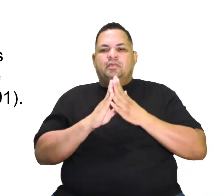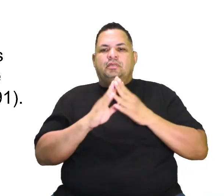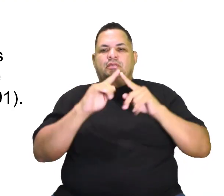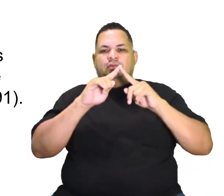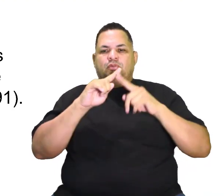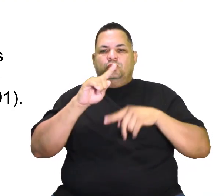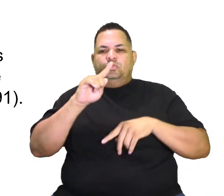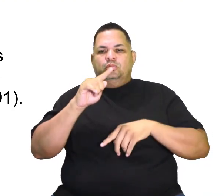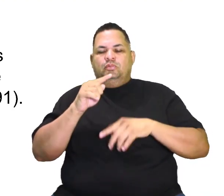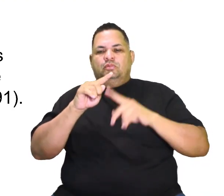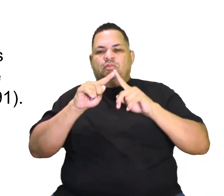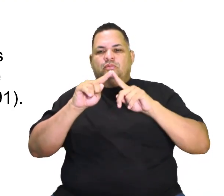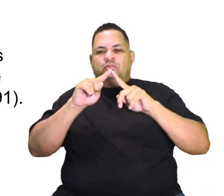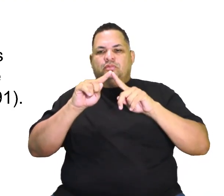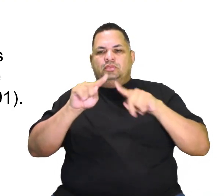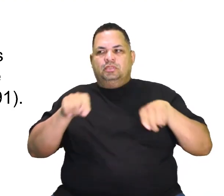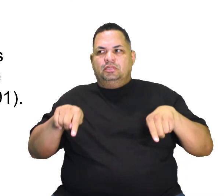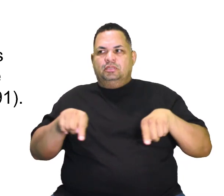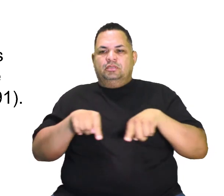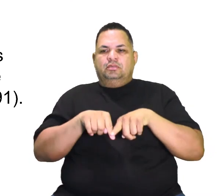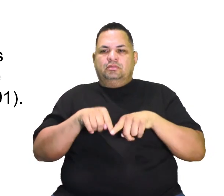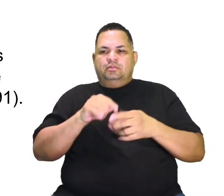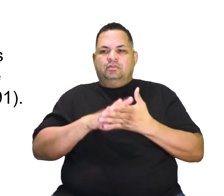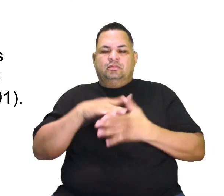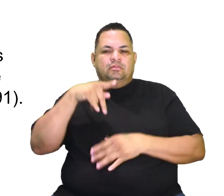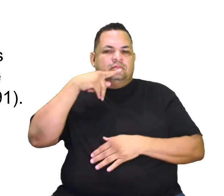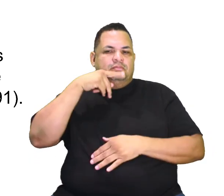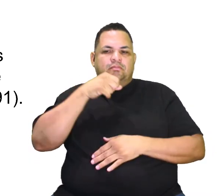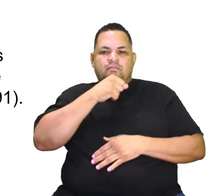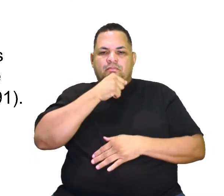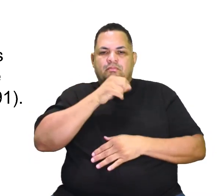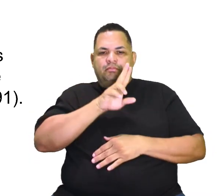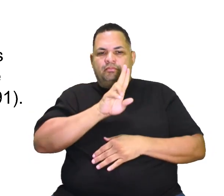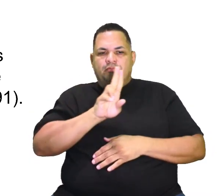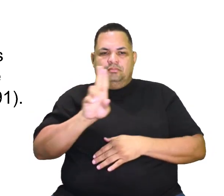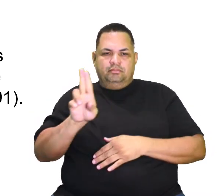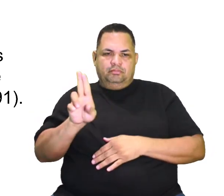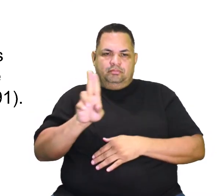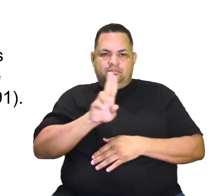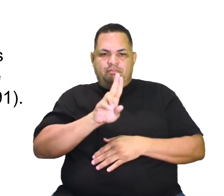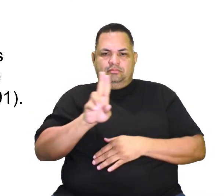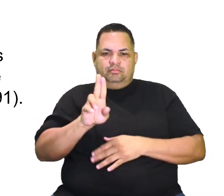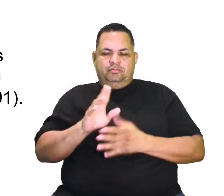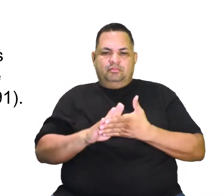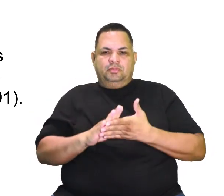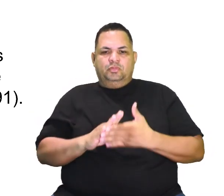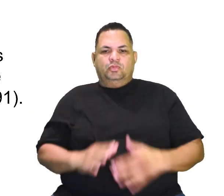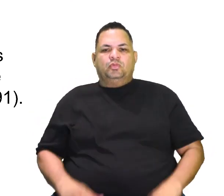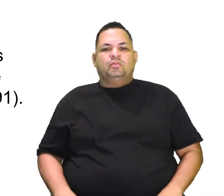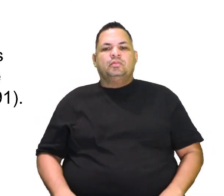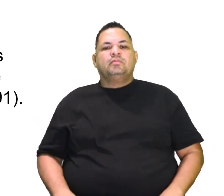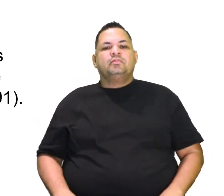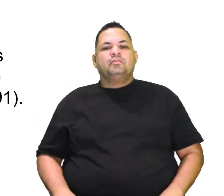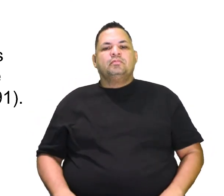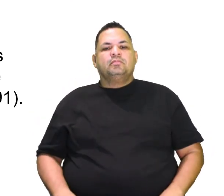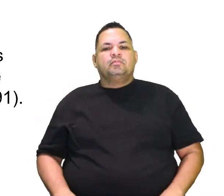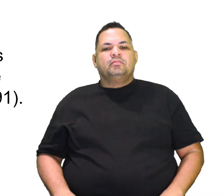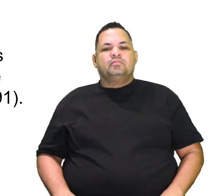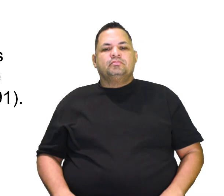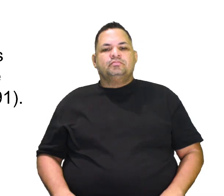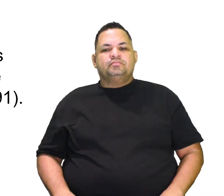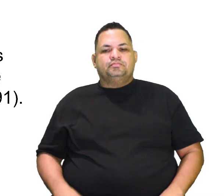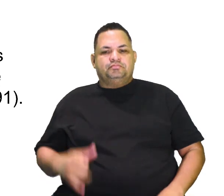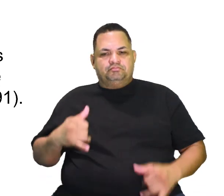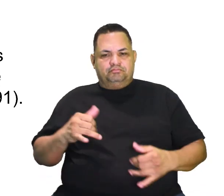que foi o protagonista dessa nomenclatura. Aqui uma imagem da mostra de quadrilhas e